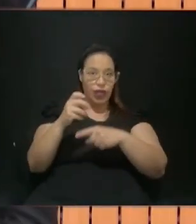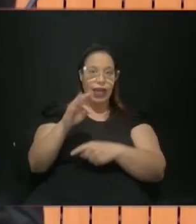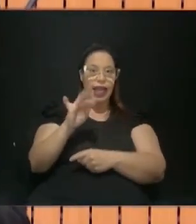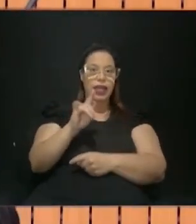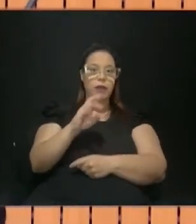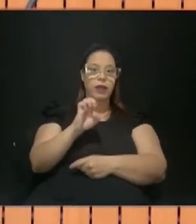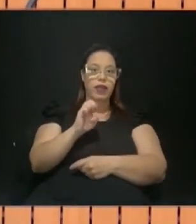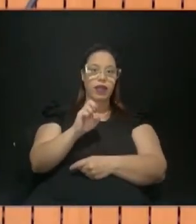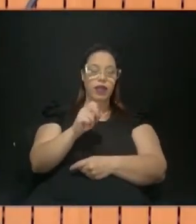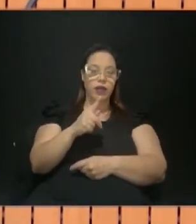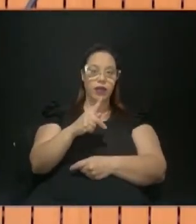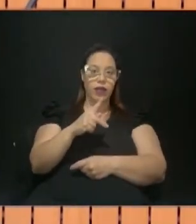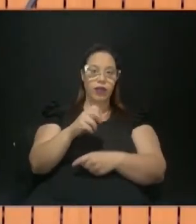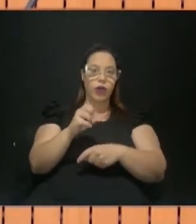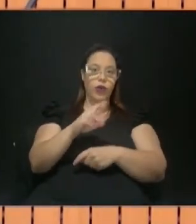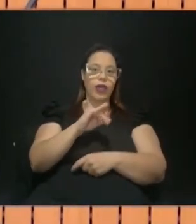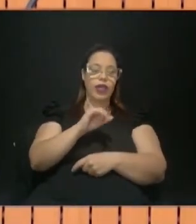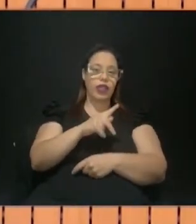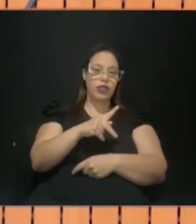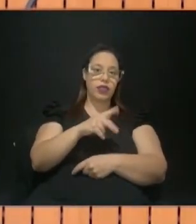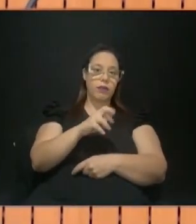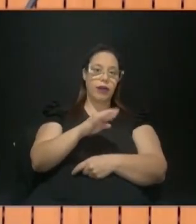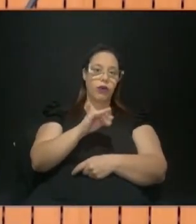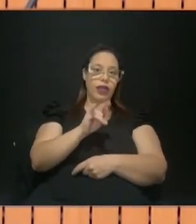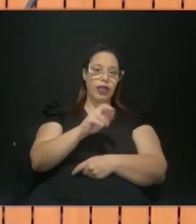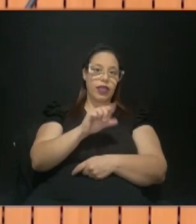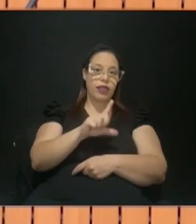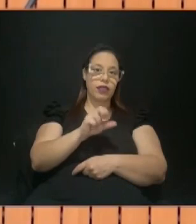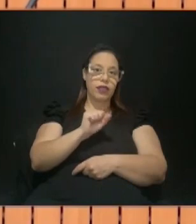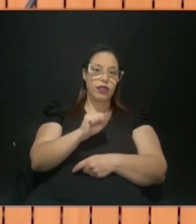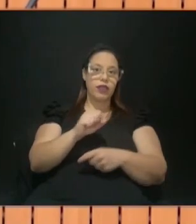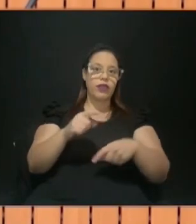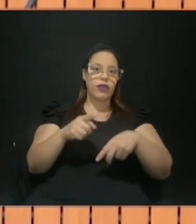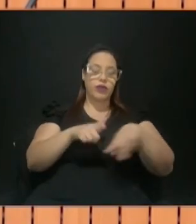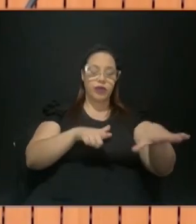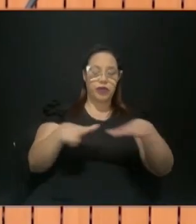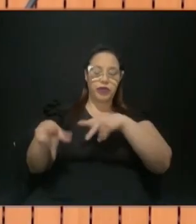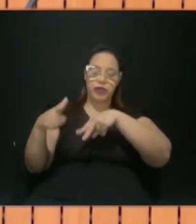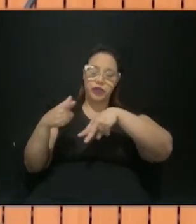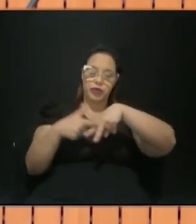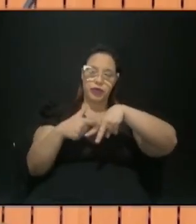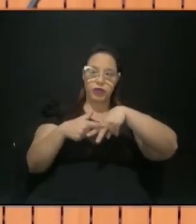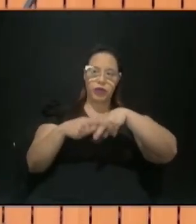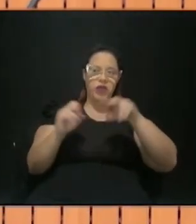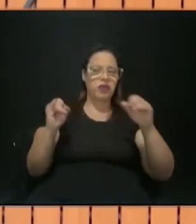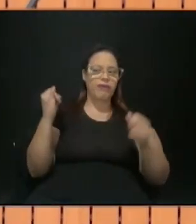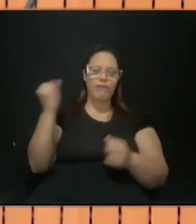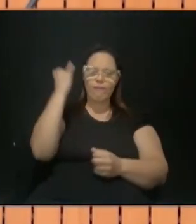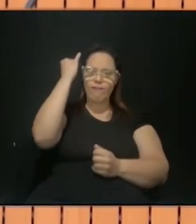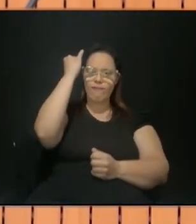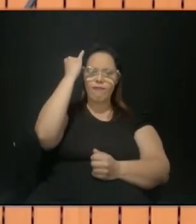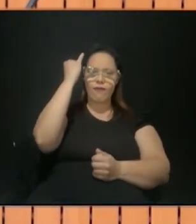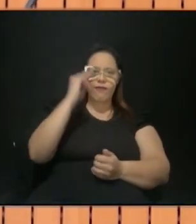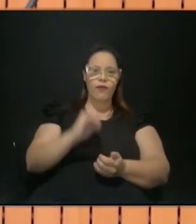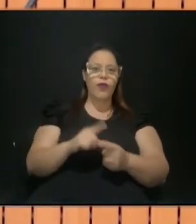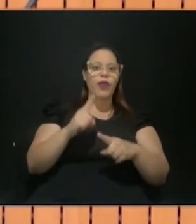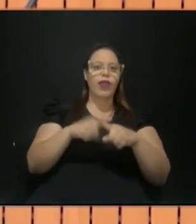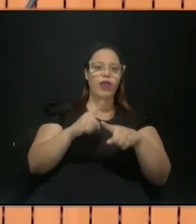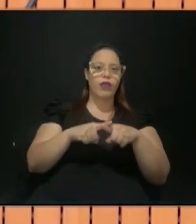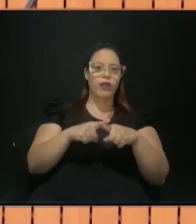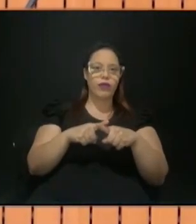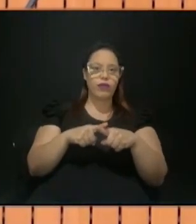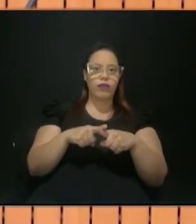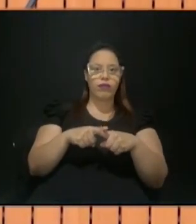Oriente Paulista, o GOP. A Semana do Maçom é um momento muito importante, porque é aquele